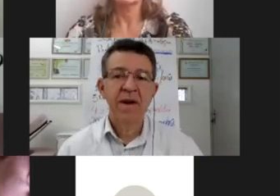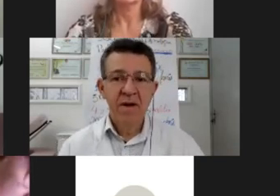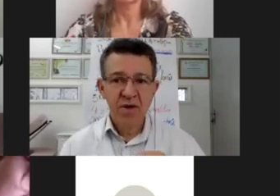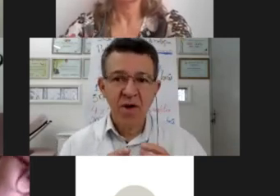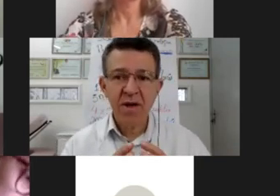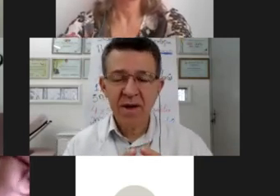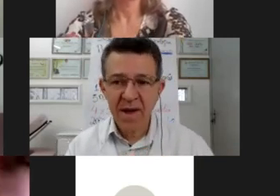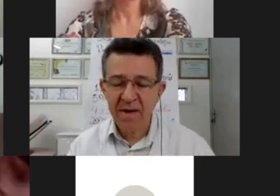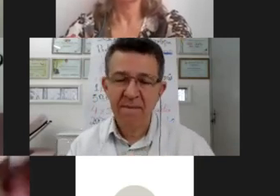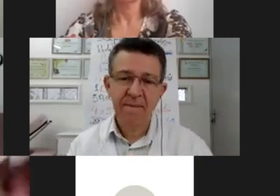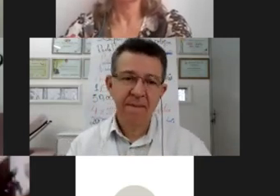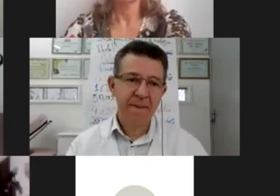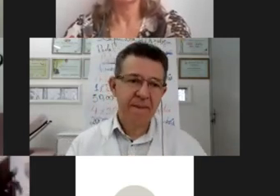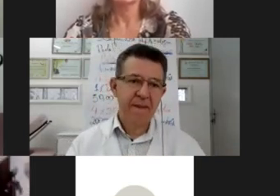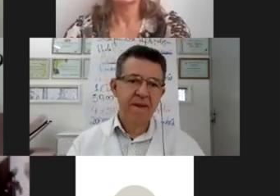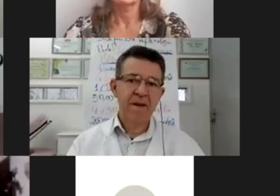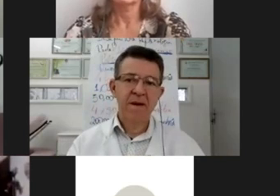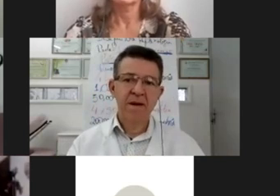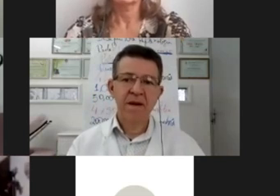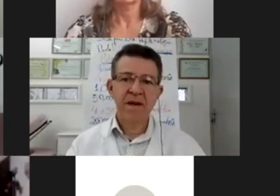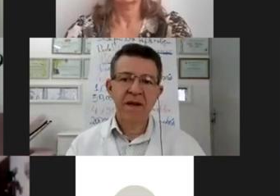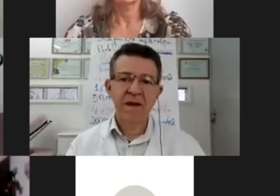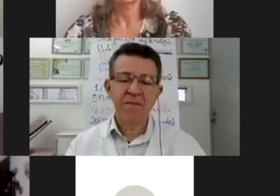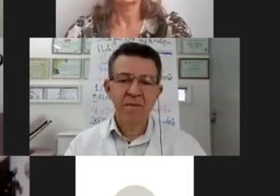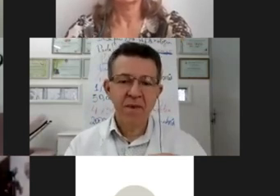tomar. Só que